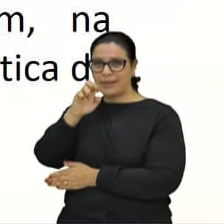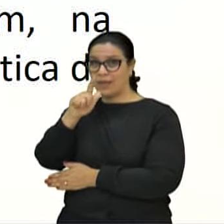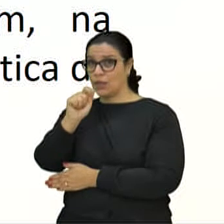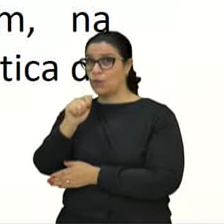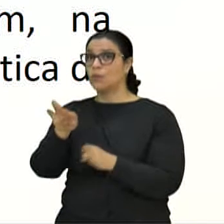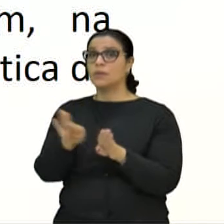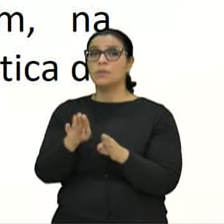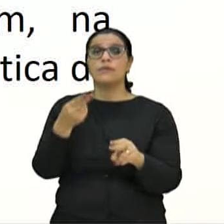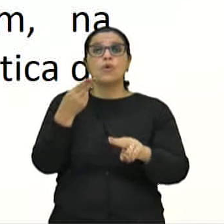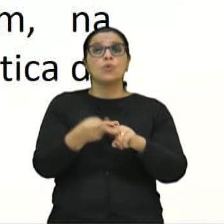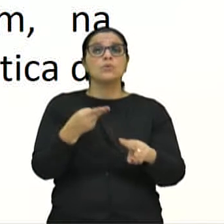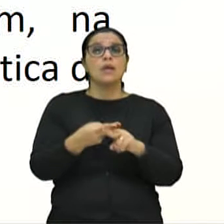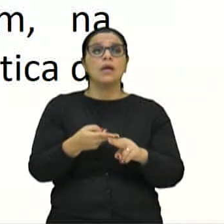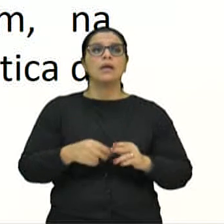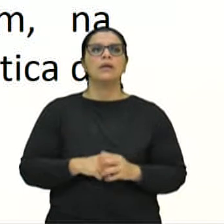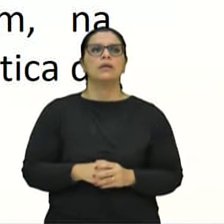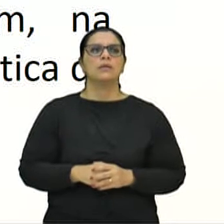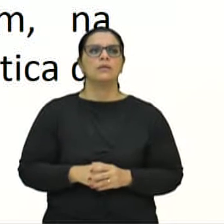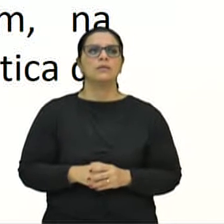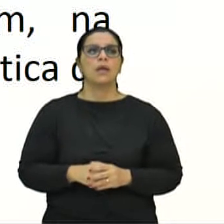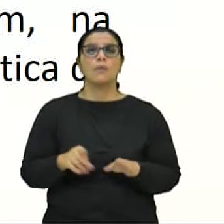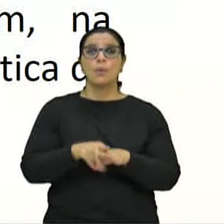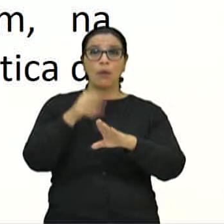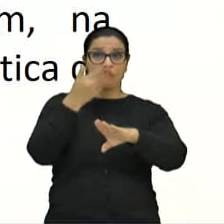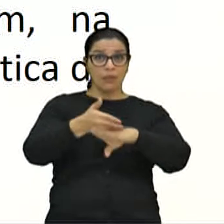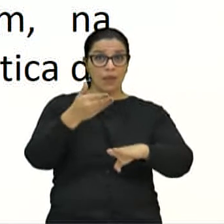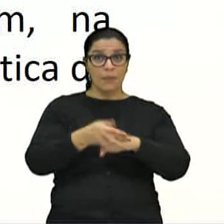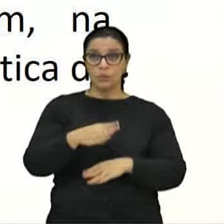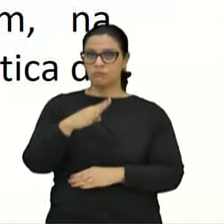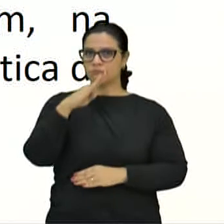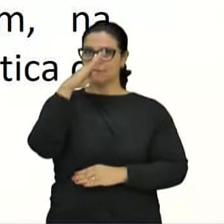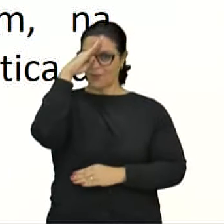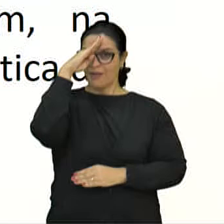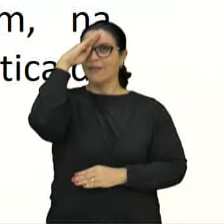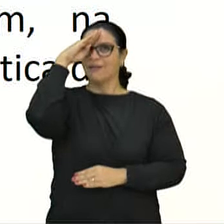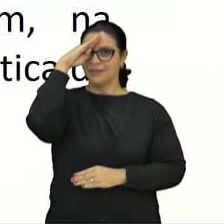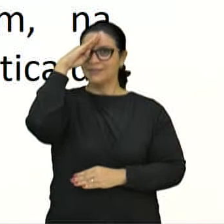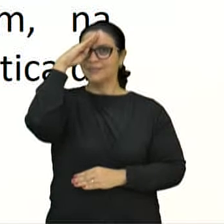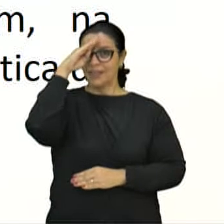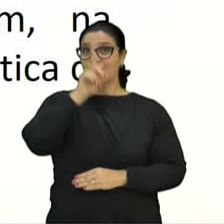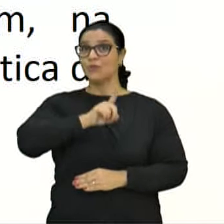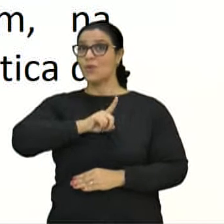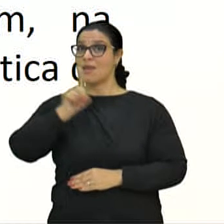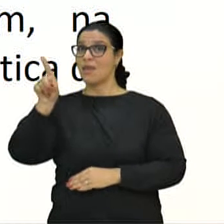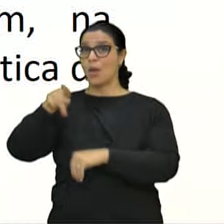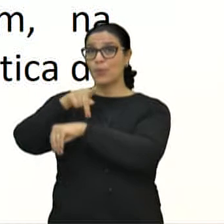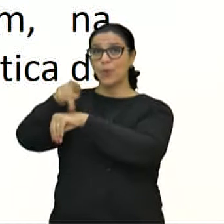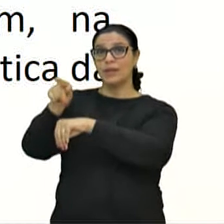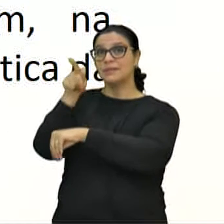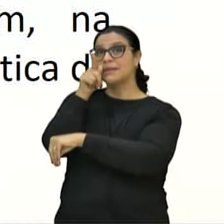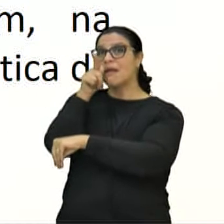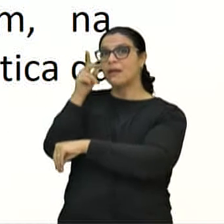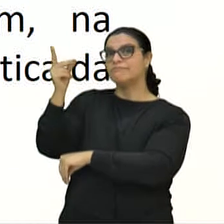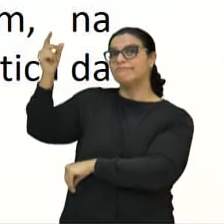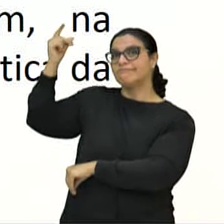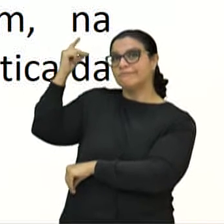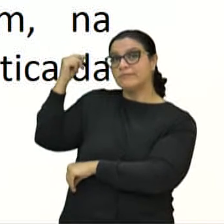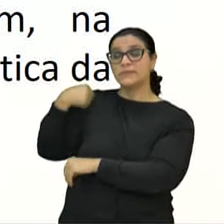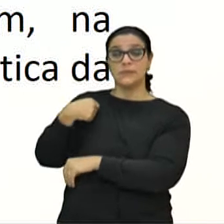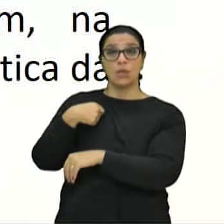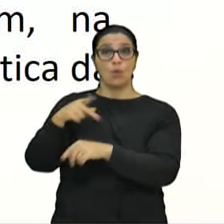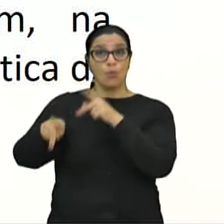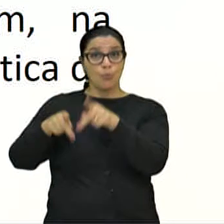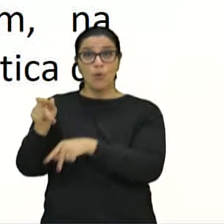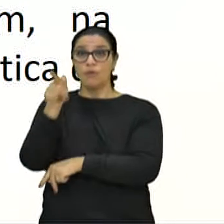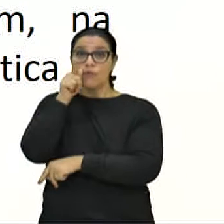utilizada para treinamento militar na época da Grécia Antiga. Então, os gregos utilizavam a ginástica